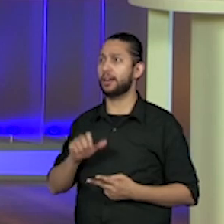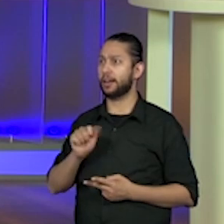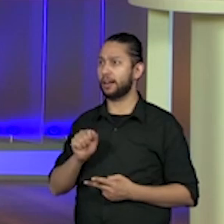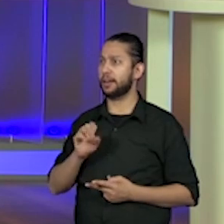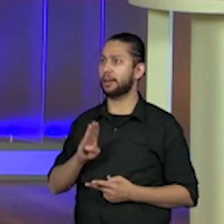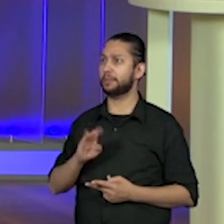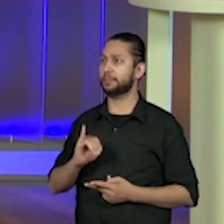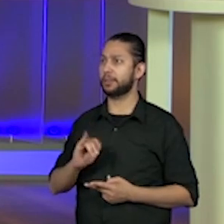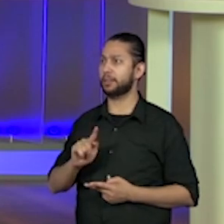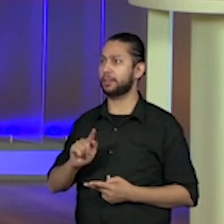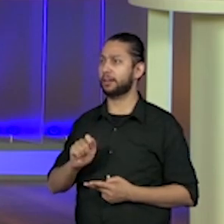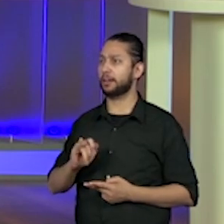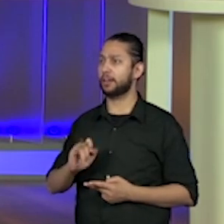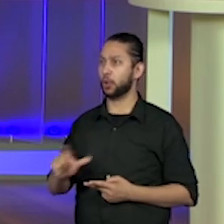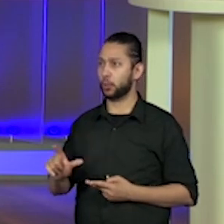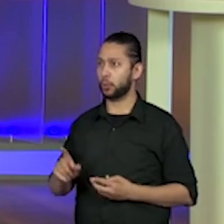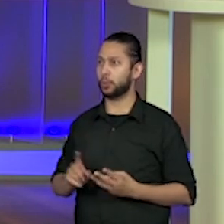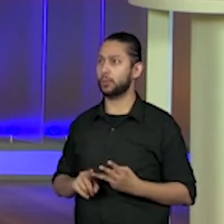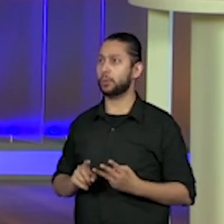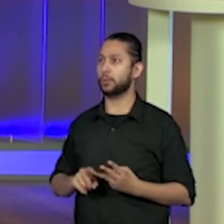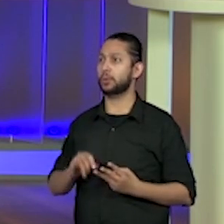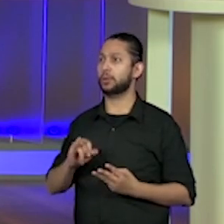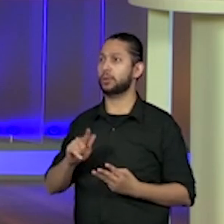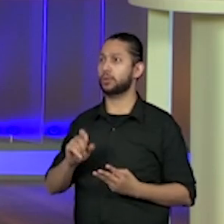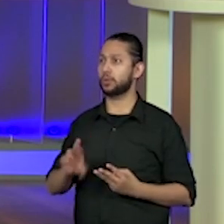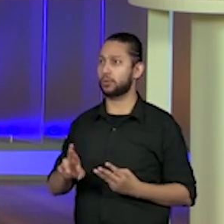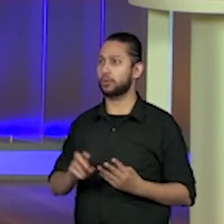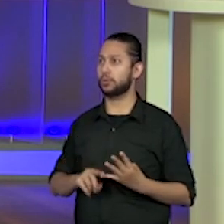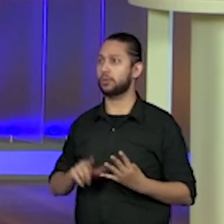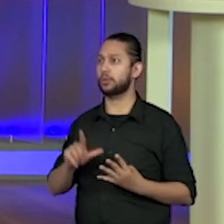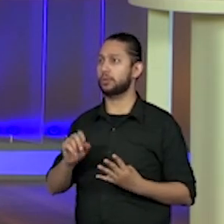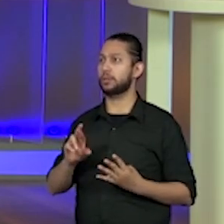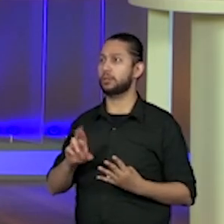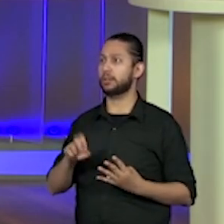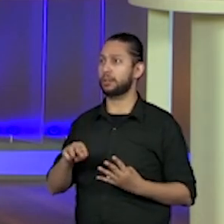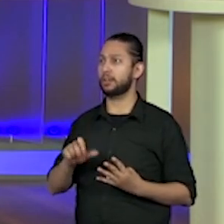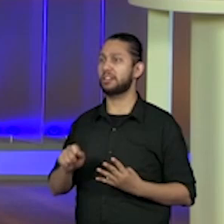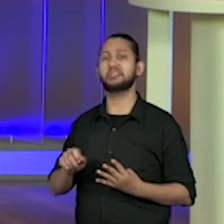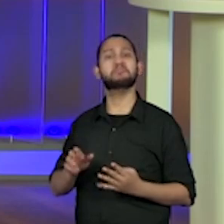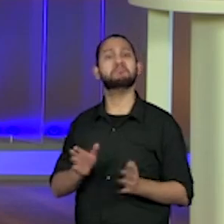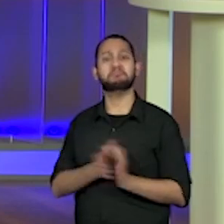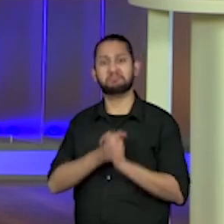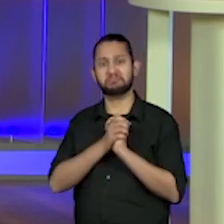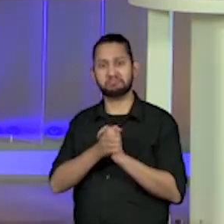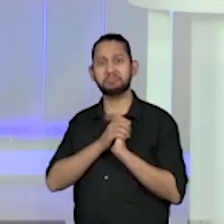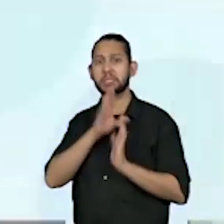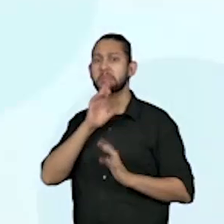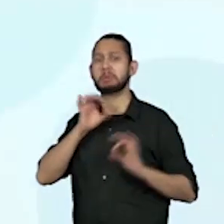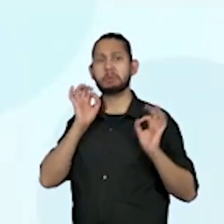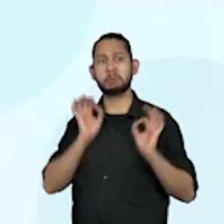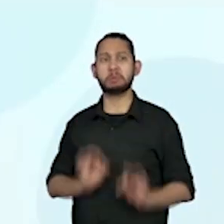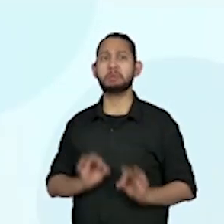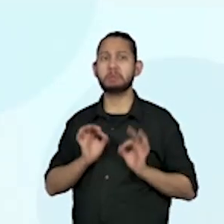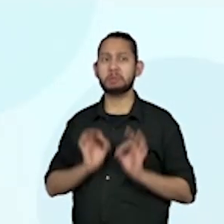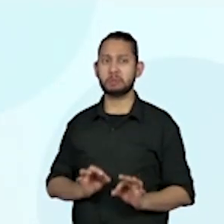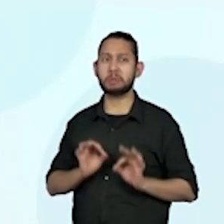Abigail, Igor, Lorena. Muito bem, vocês estão arrebentando.